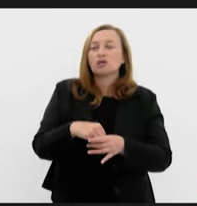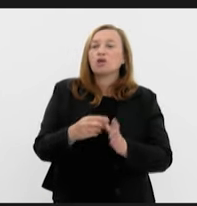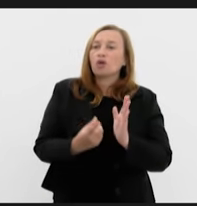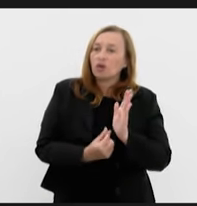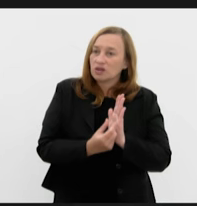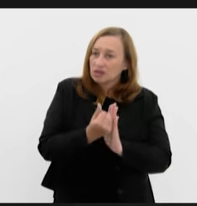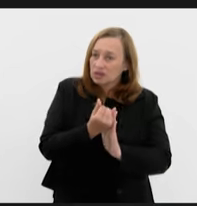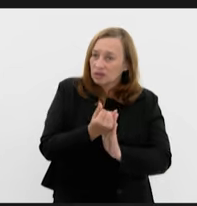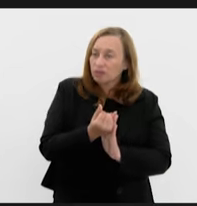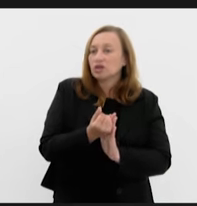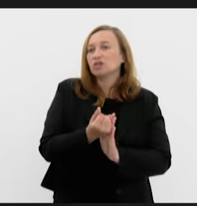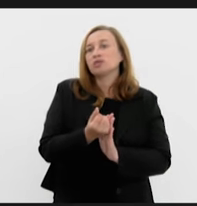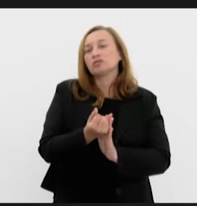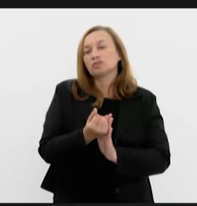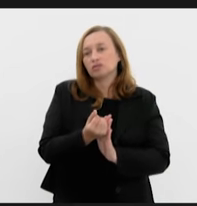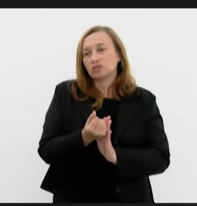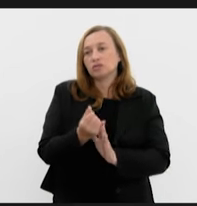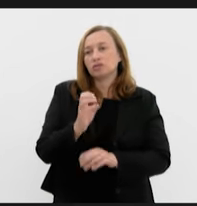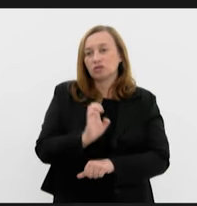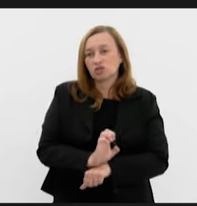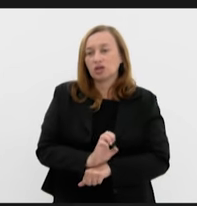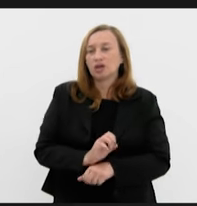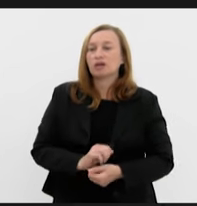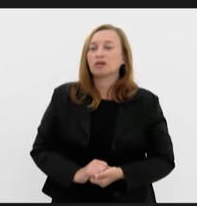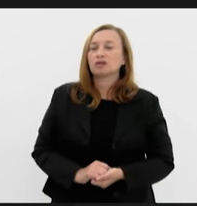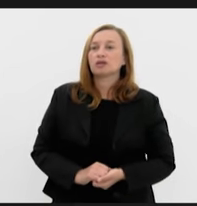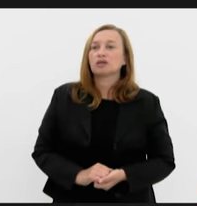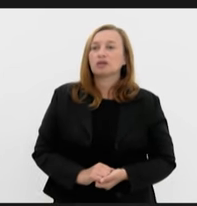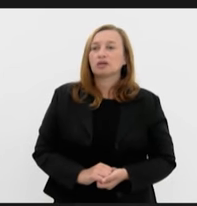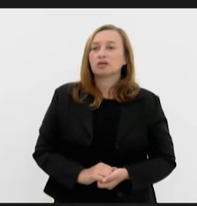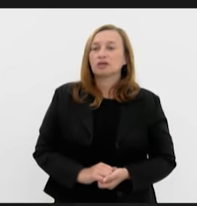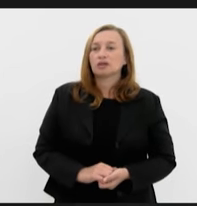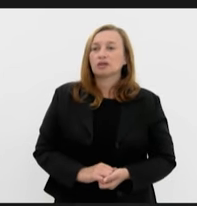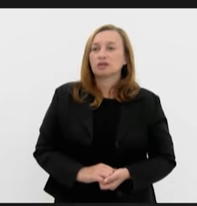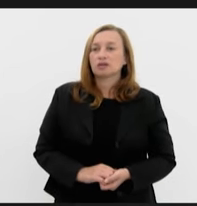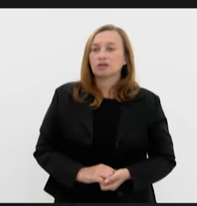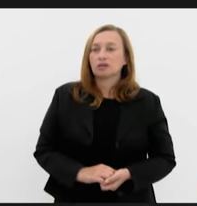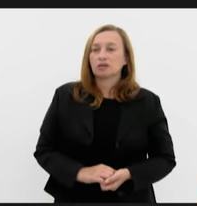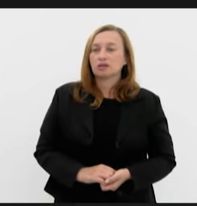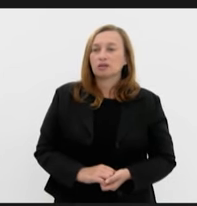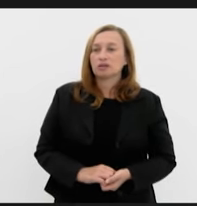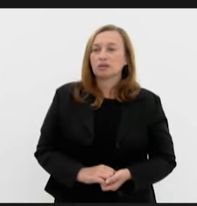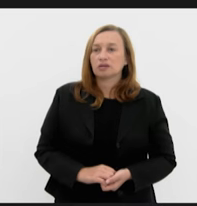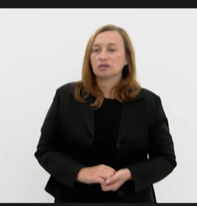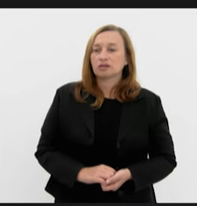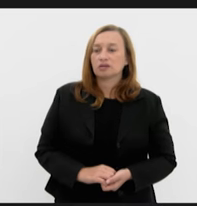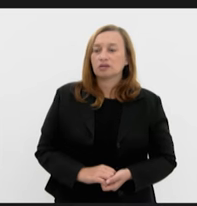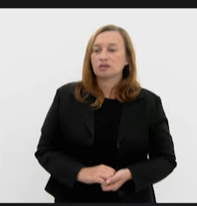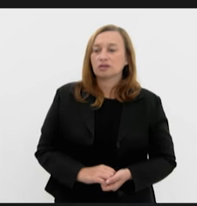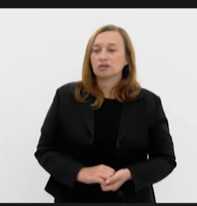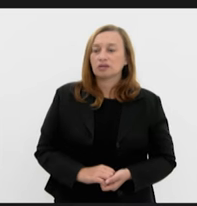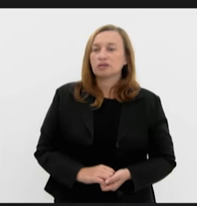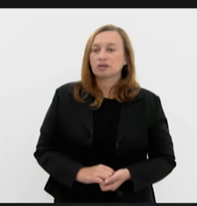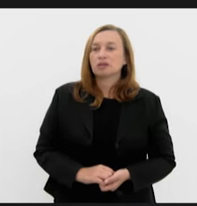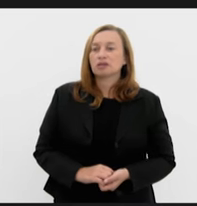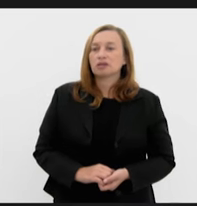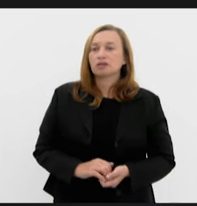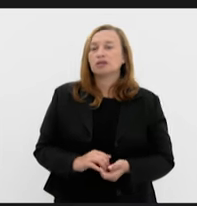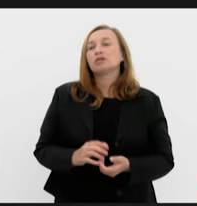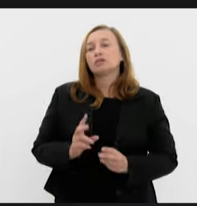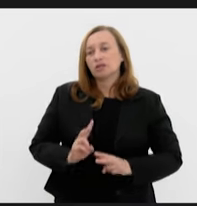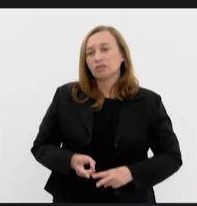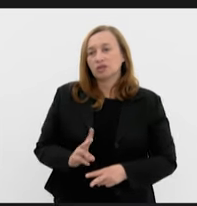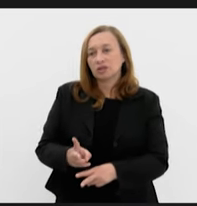Élica née eu agradeço aí né a decisão dela pra gente poder dar